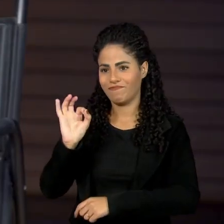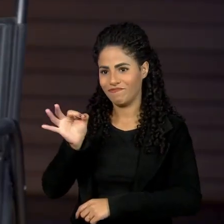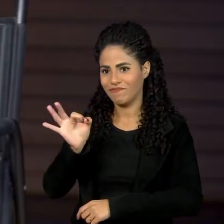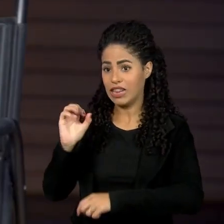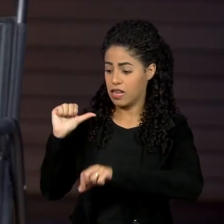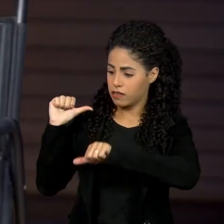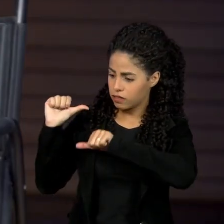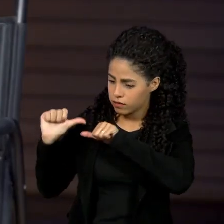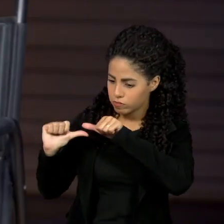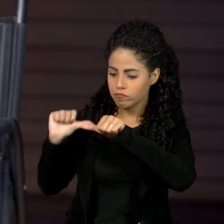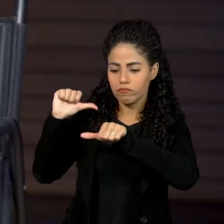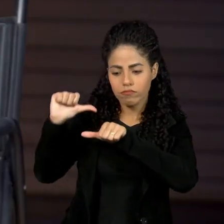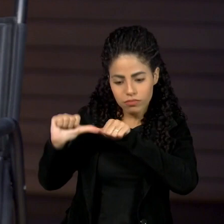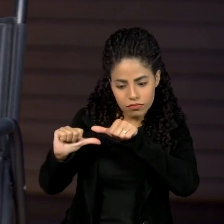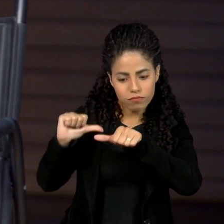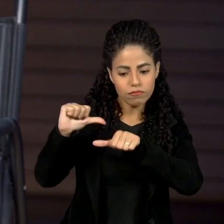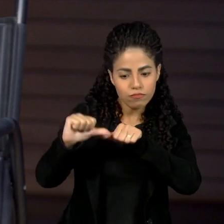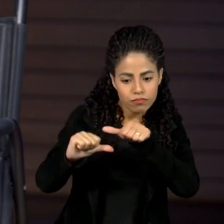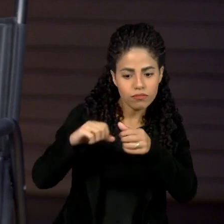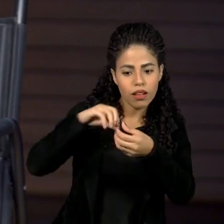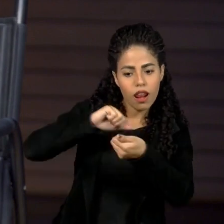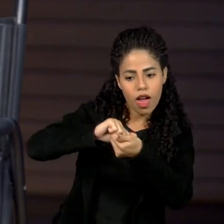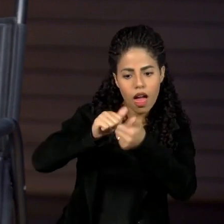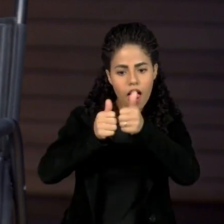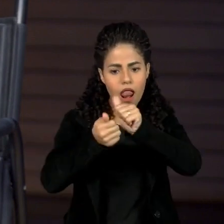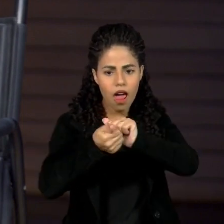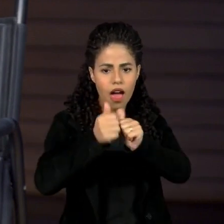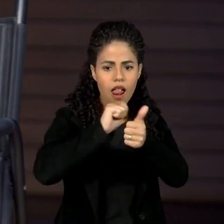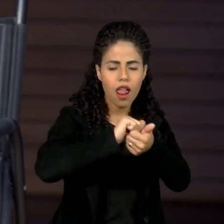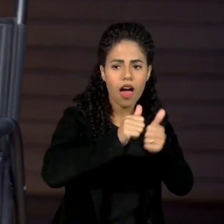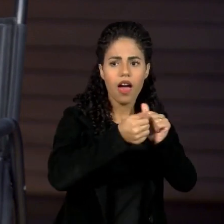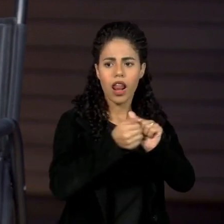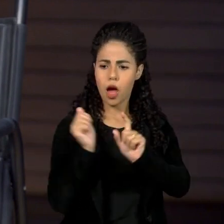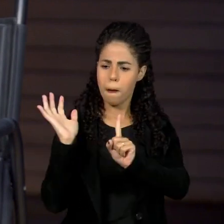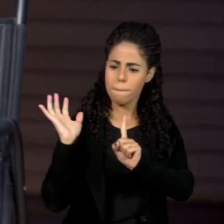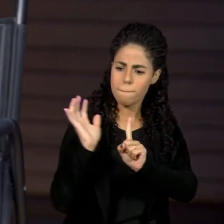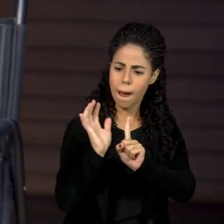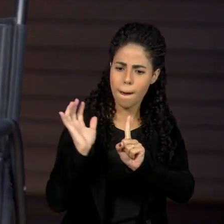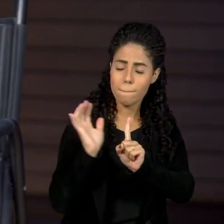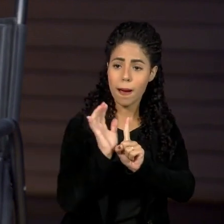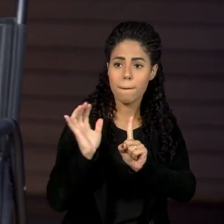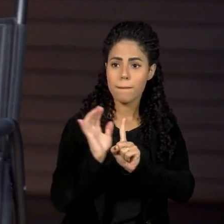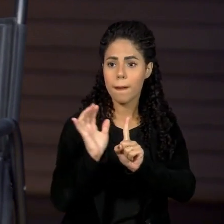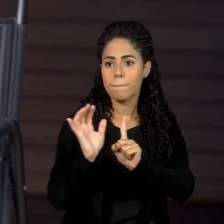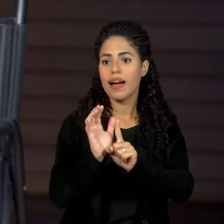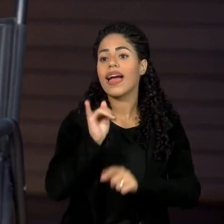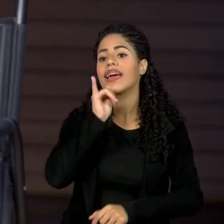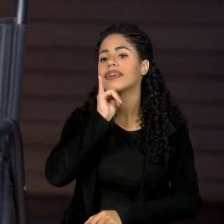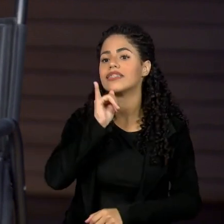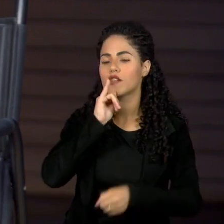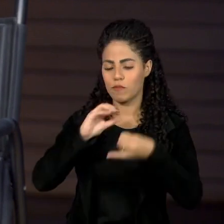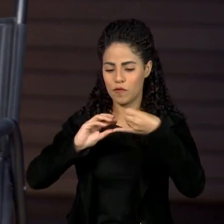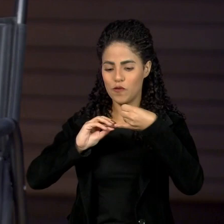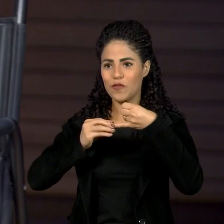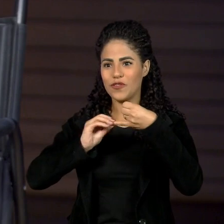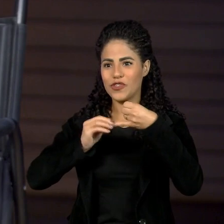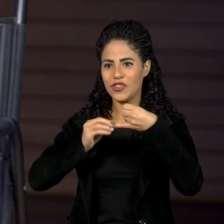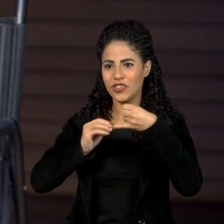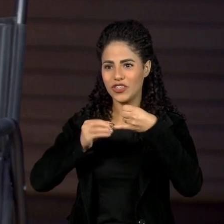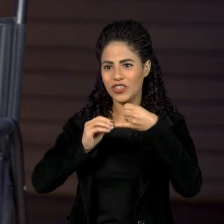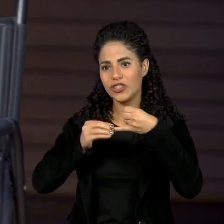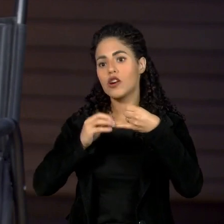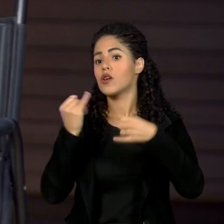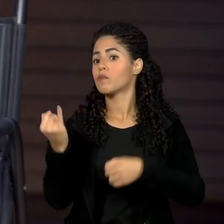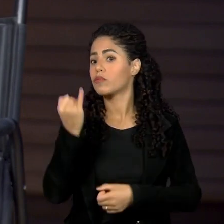pela disponibilidade e pela também diversas influências. Acho que o caso do consumo do feijão é bem emblemático,